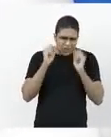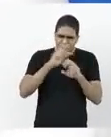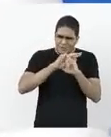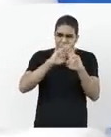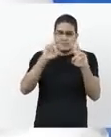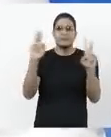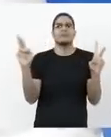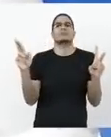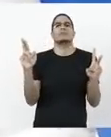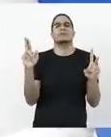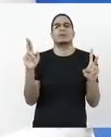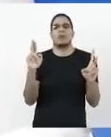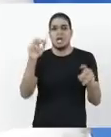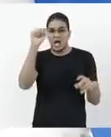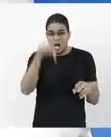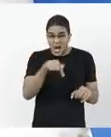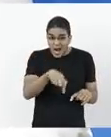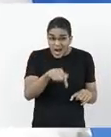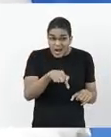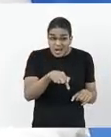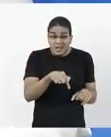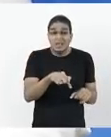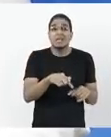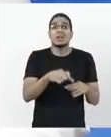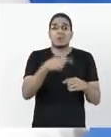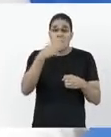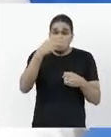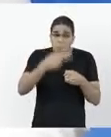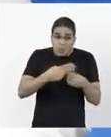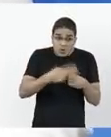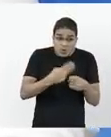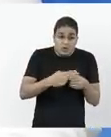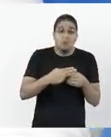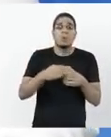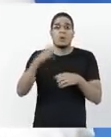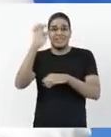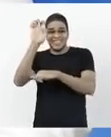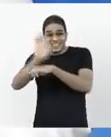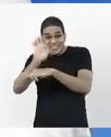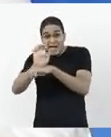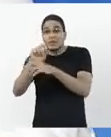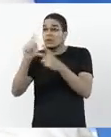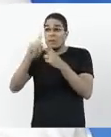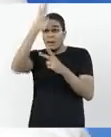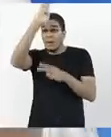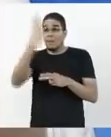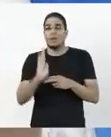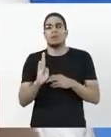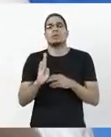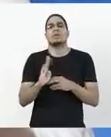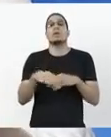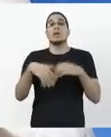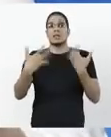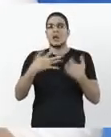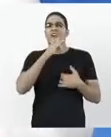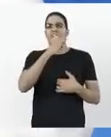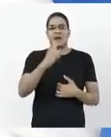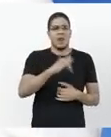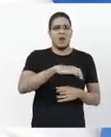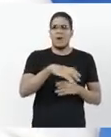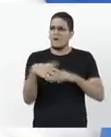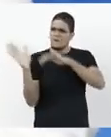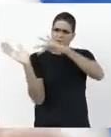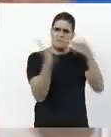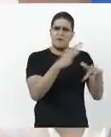isso, fora Temer, fora todos aqueles que lutaram contra a democracia